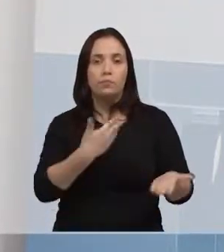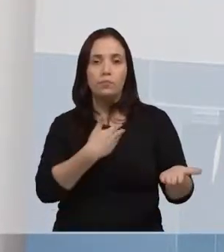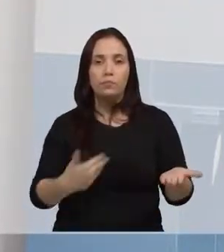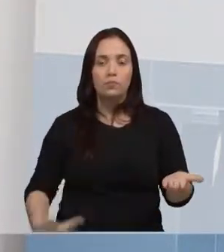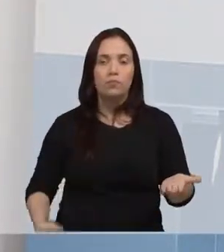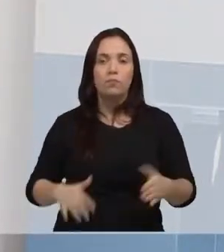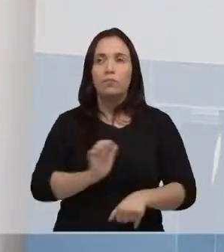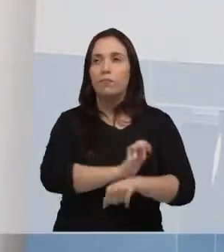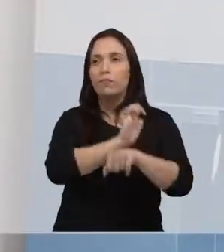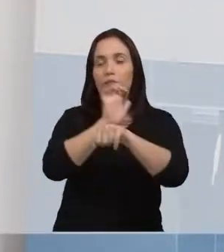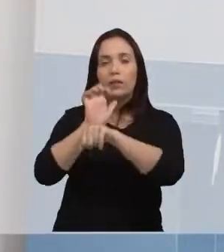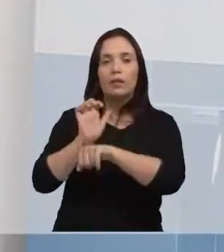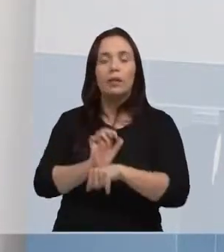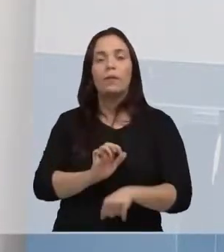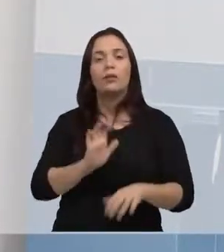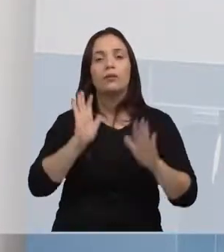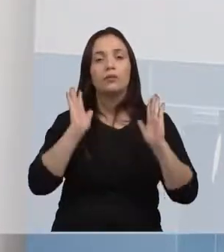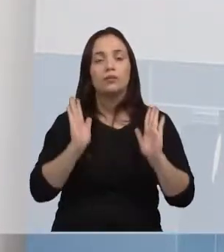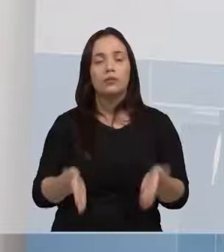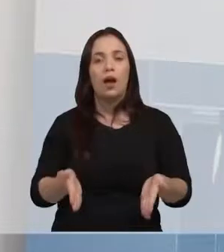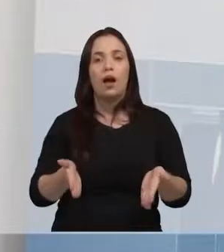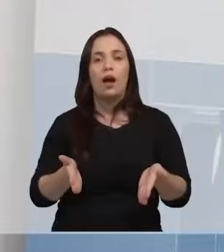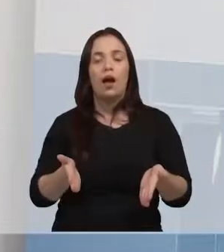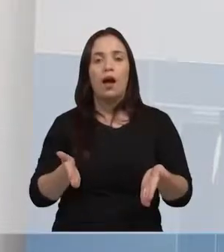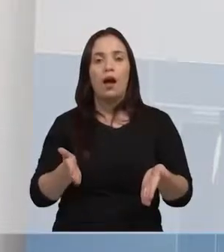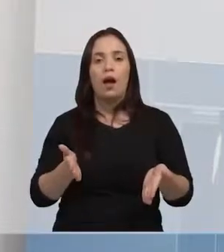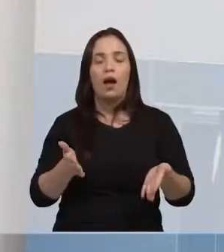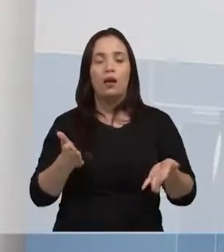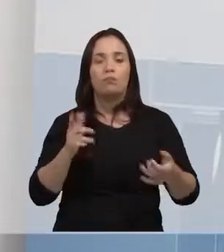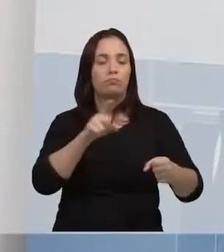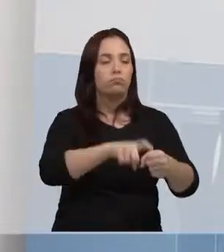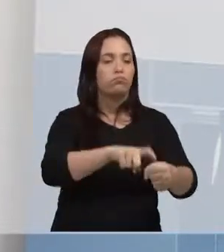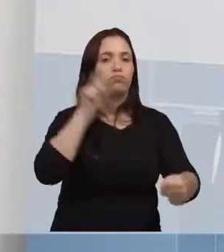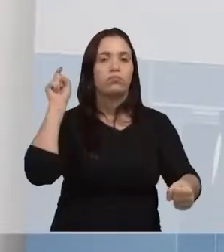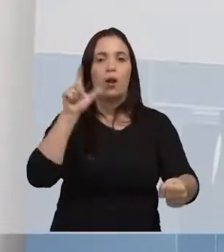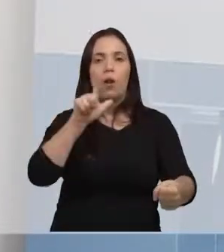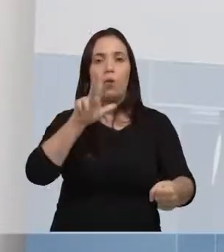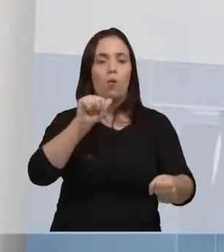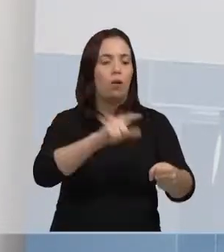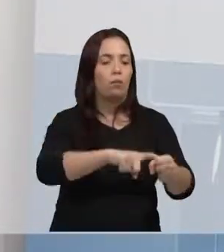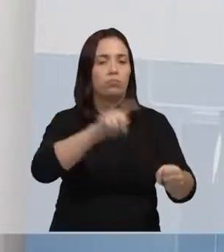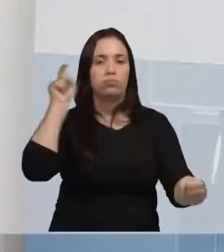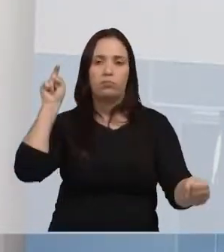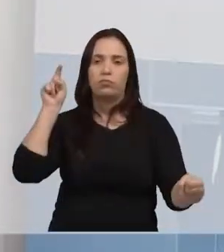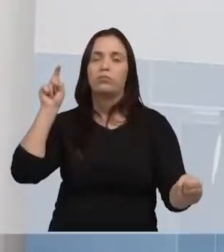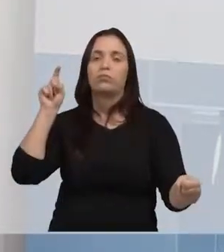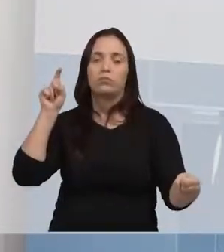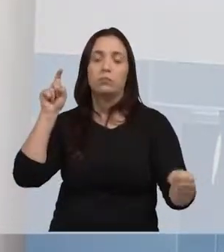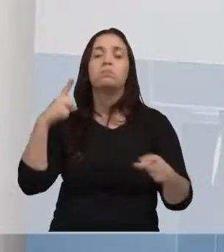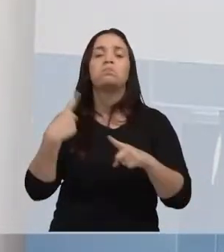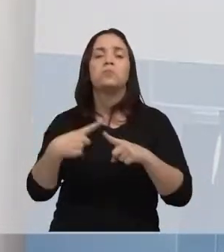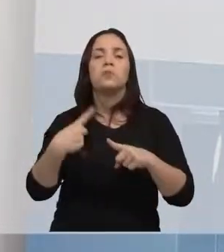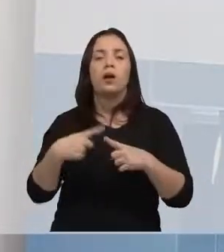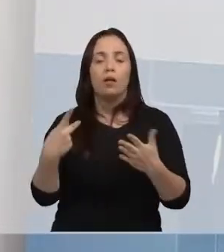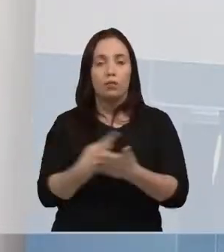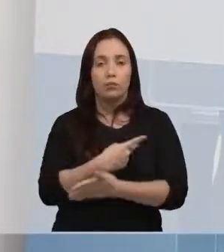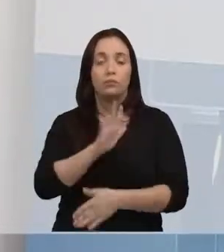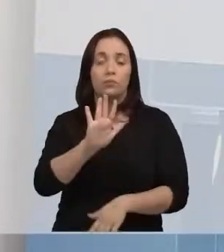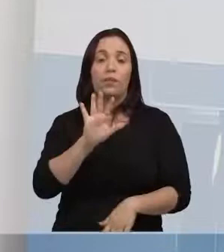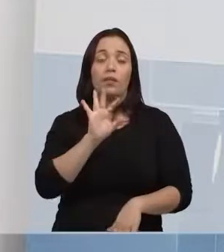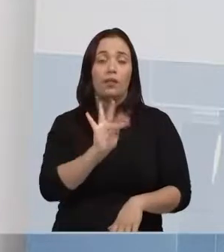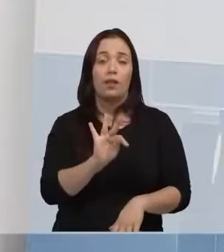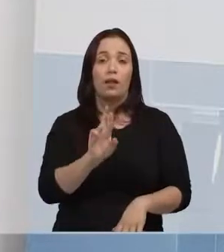tomarem essa decisão de abandonar o barco do presidente Lula estão acontecendo um atrás do outro. Aqui primeiro, o